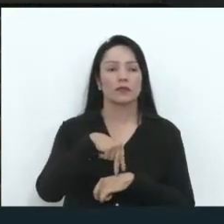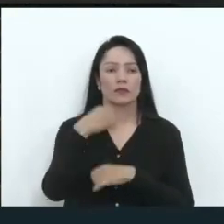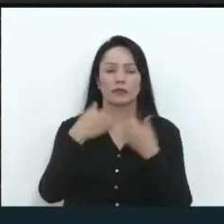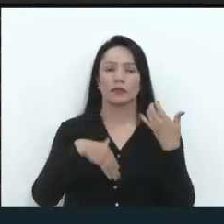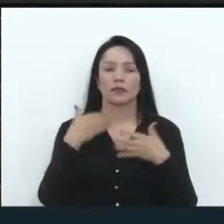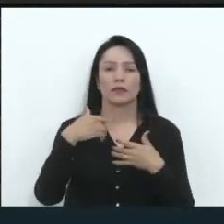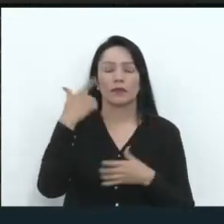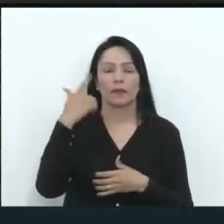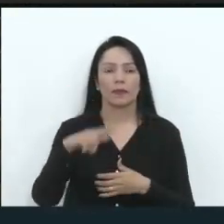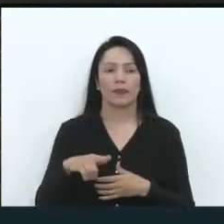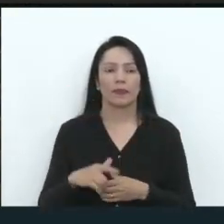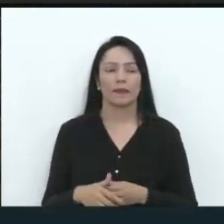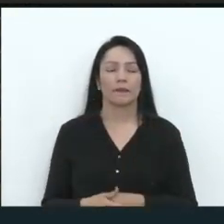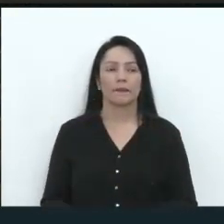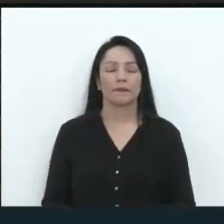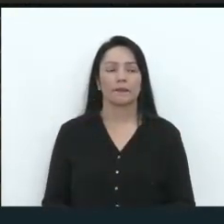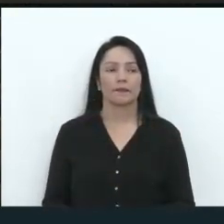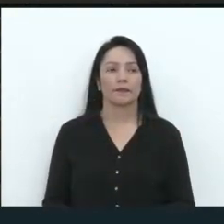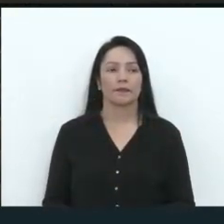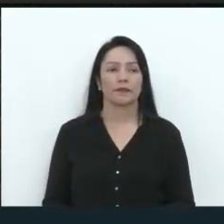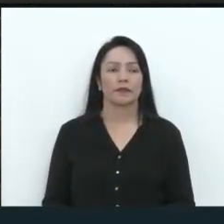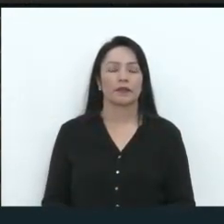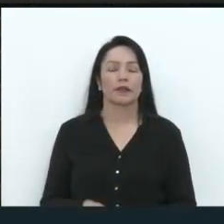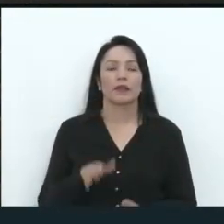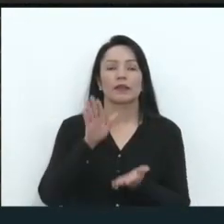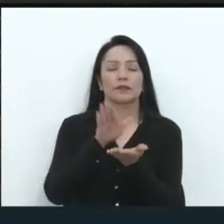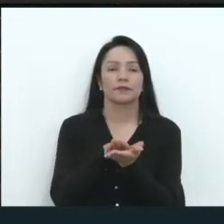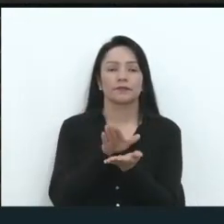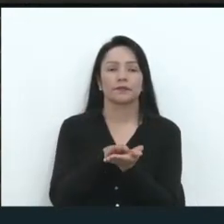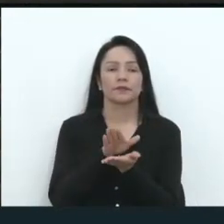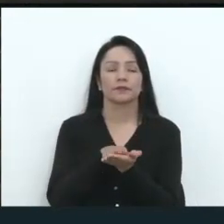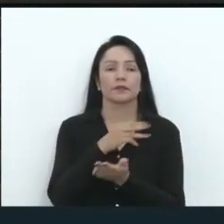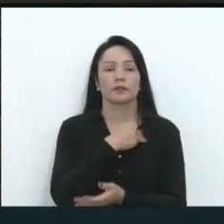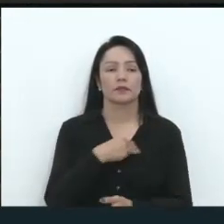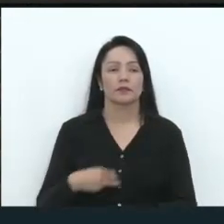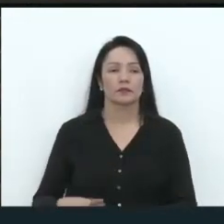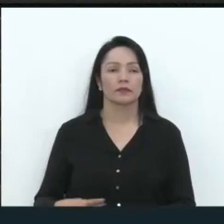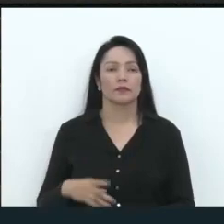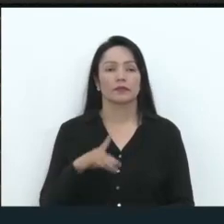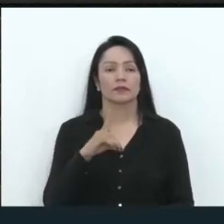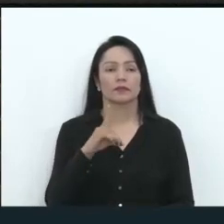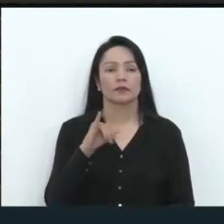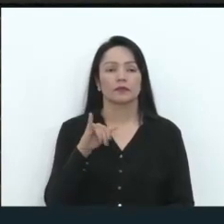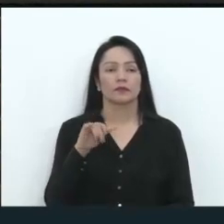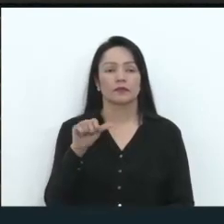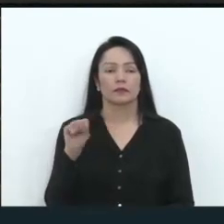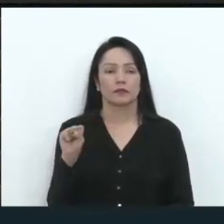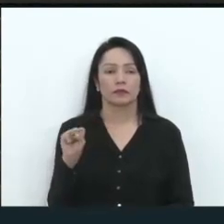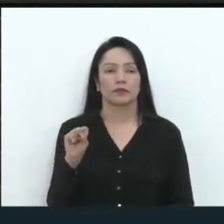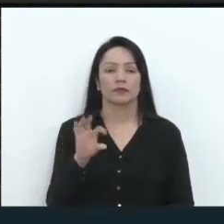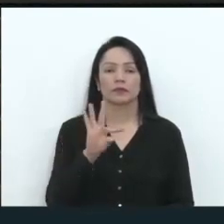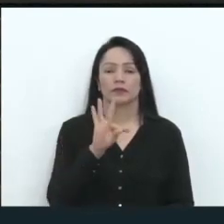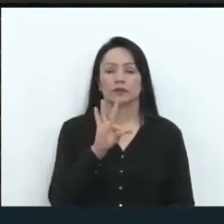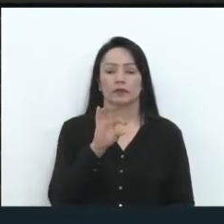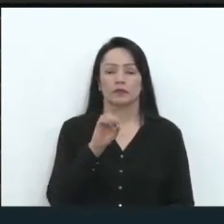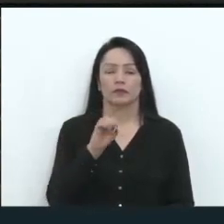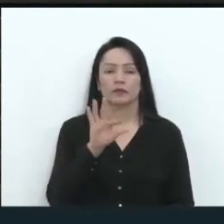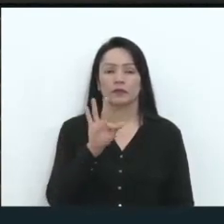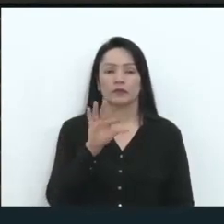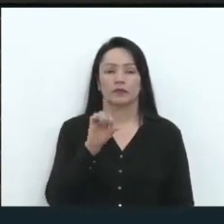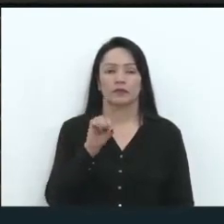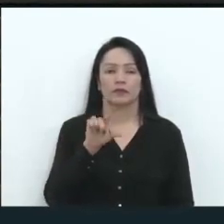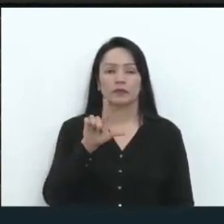novamente para parabenizar o ministro Dias Toffoli, a questão do presidente